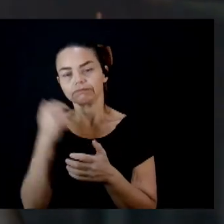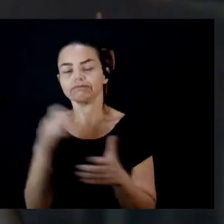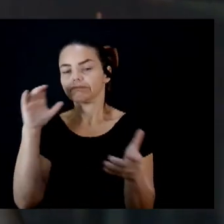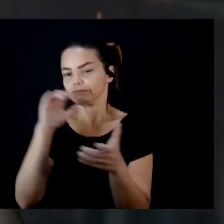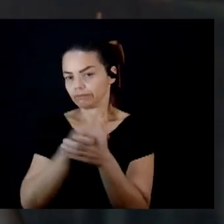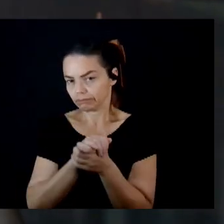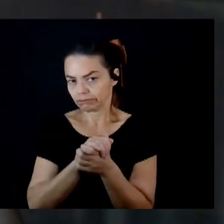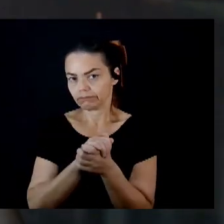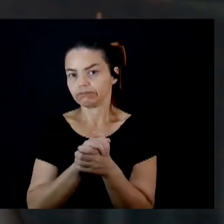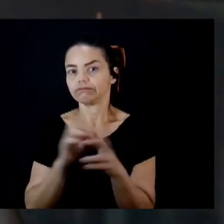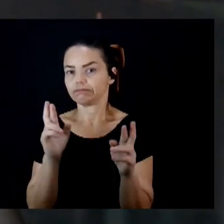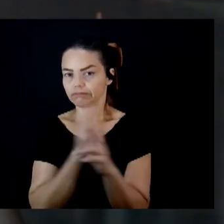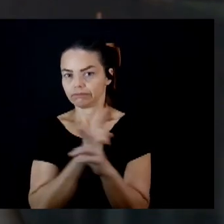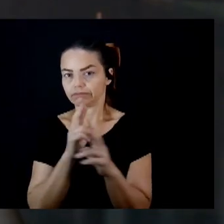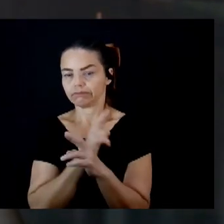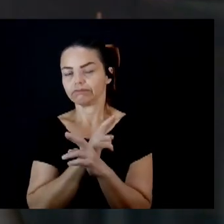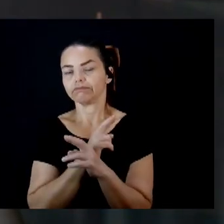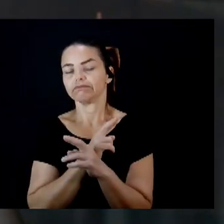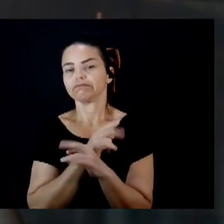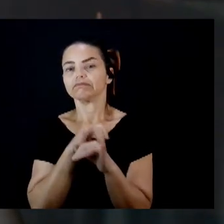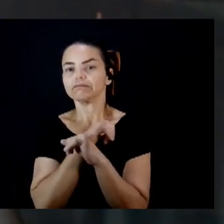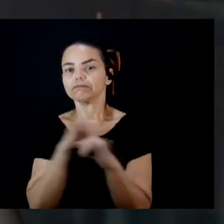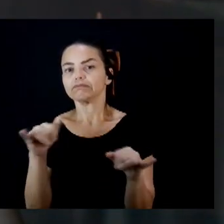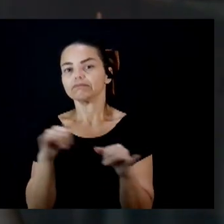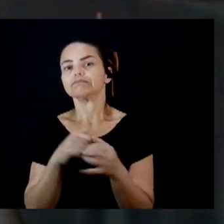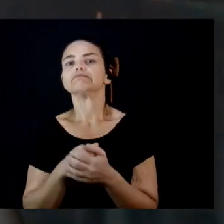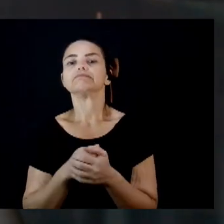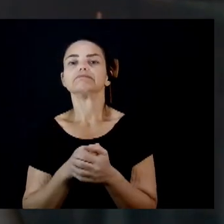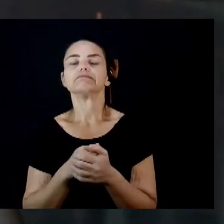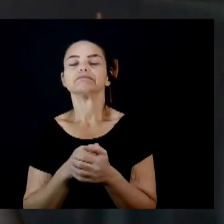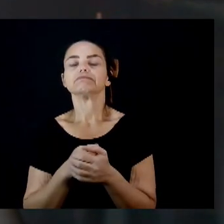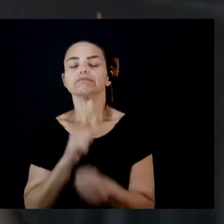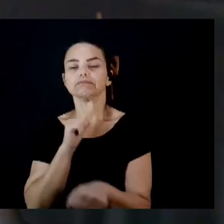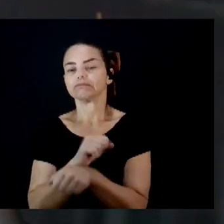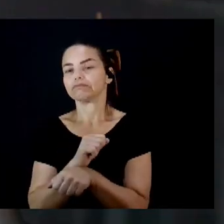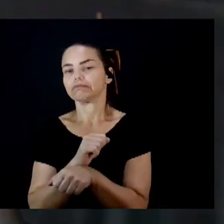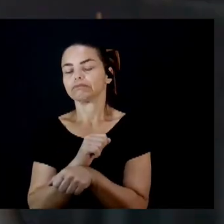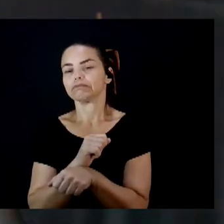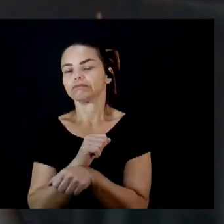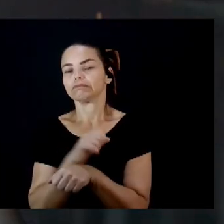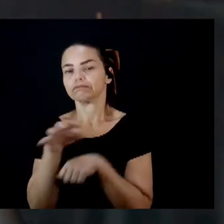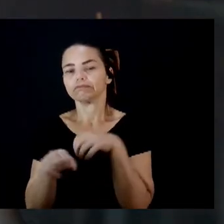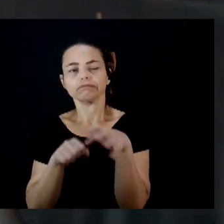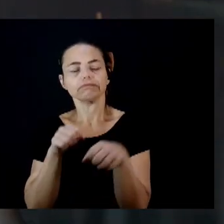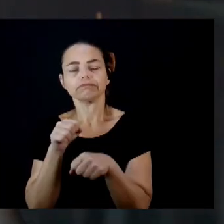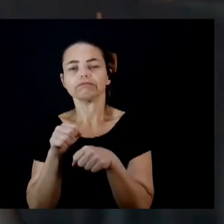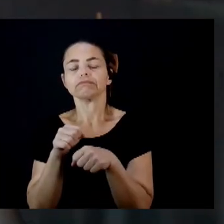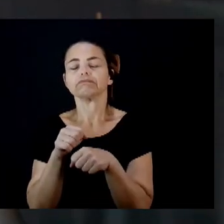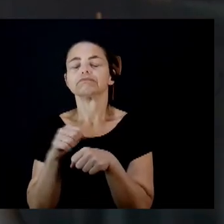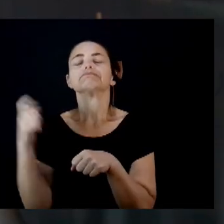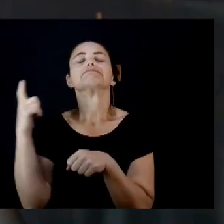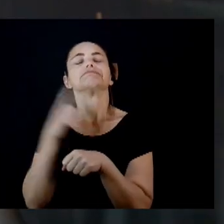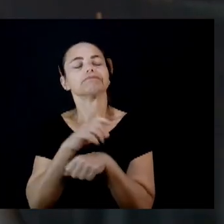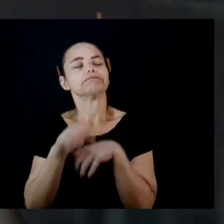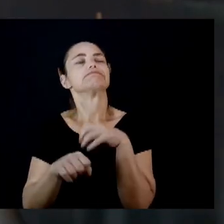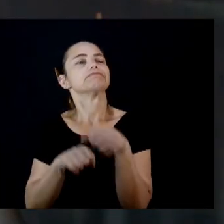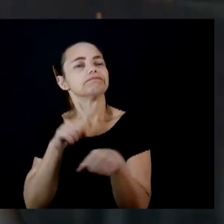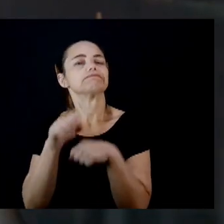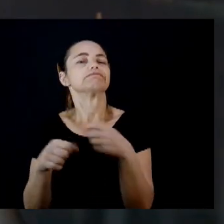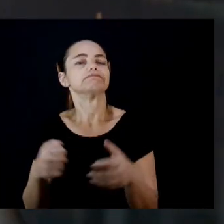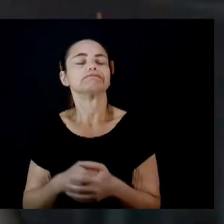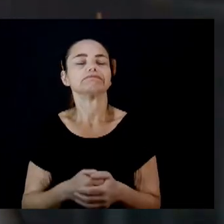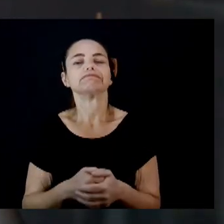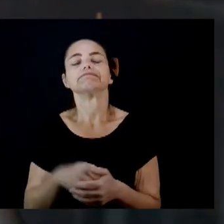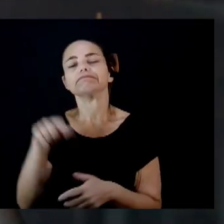que um relacionamento longo anuncia, para de conquistar. Mas a gente precisa ser conquistado, né? Sim. Assim como a gente escolhe